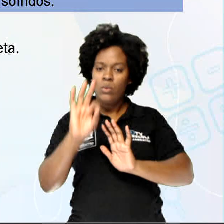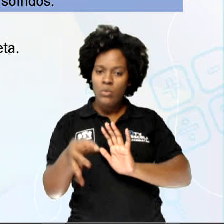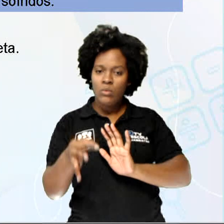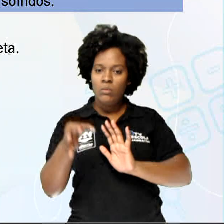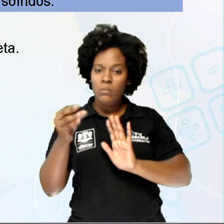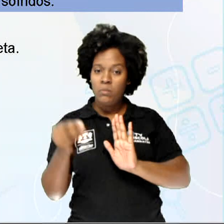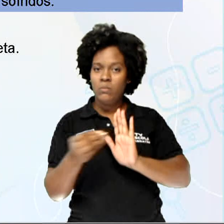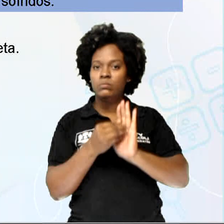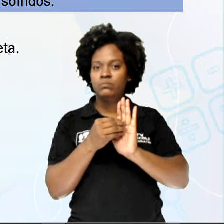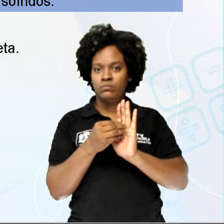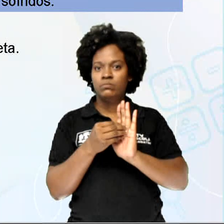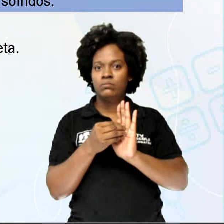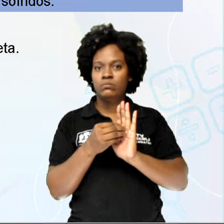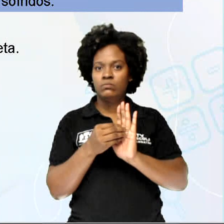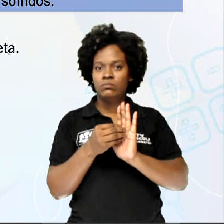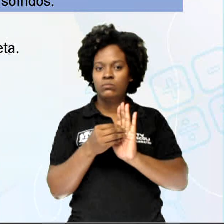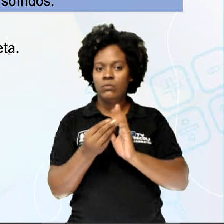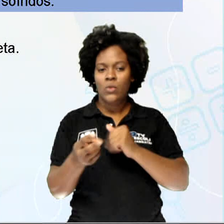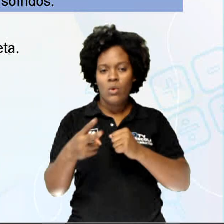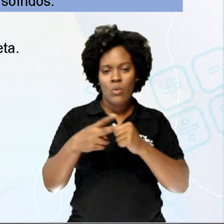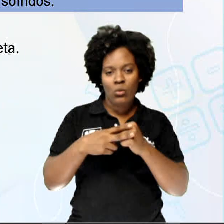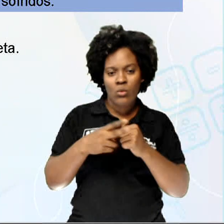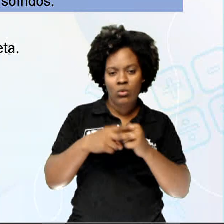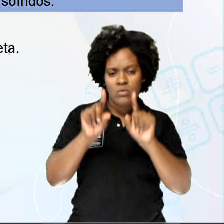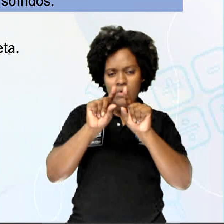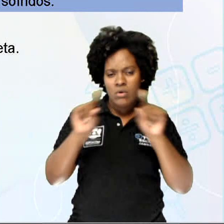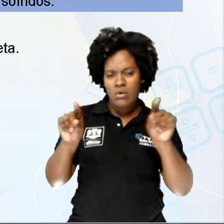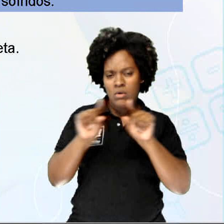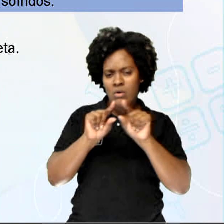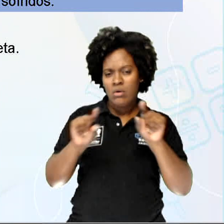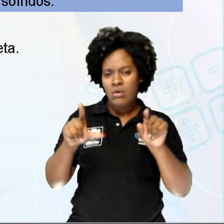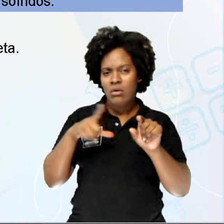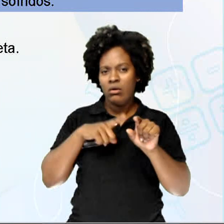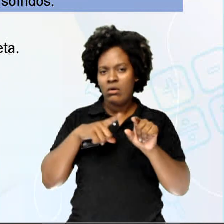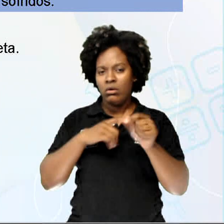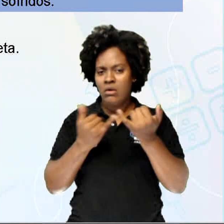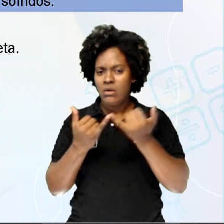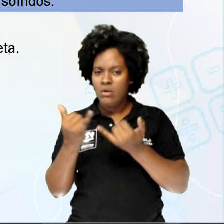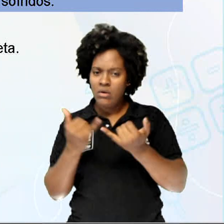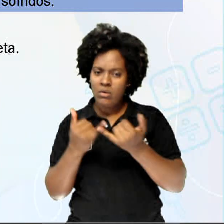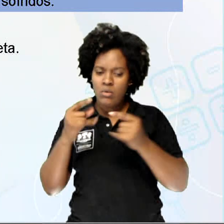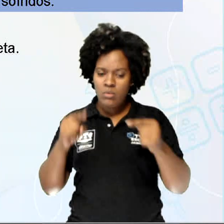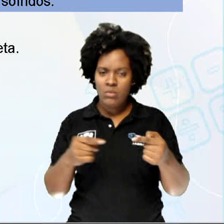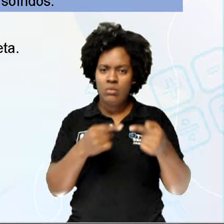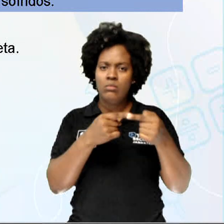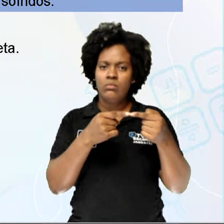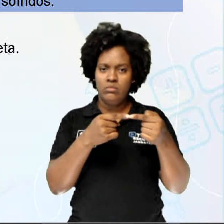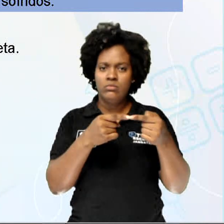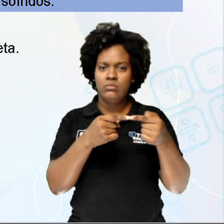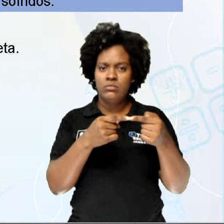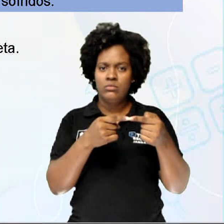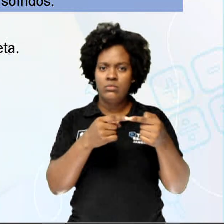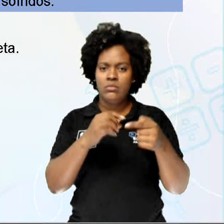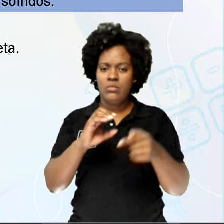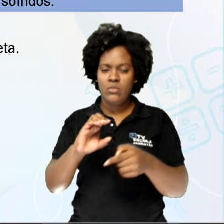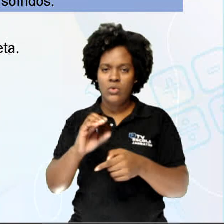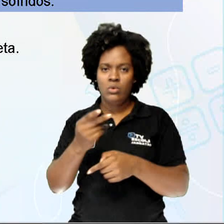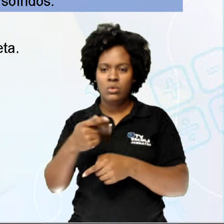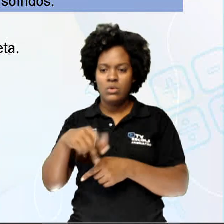a alternativa, cujo verbo sublinhado possui igual regência. Chico Mendes